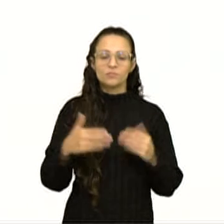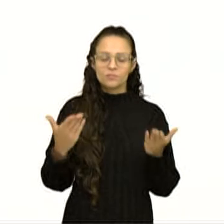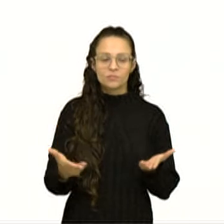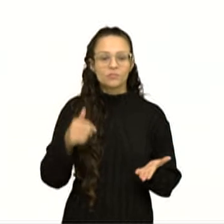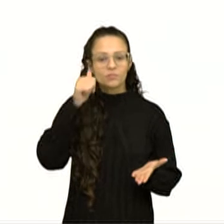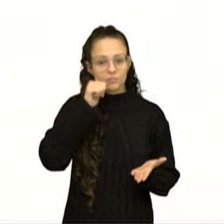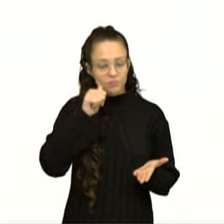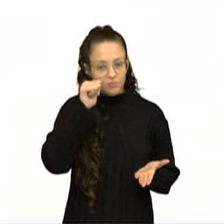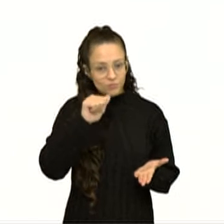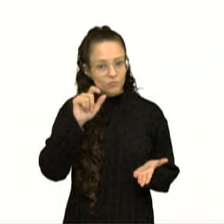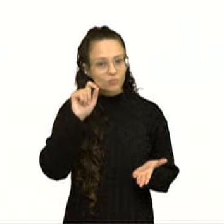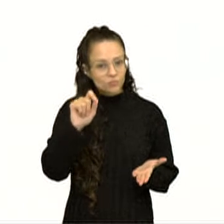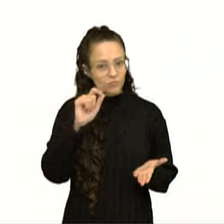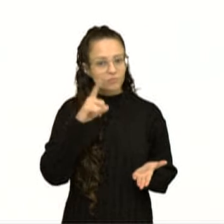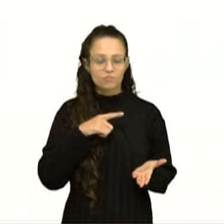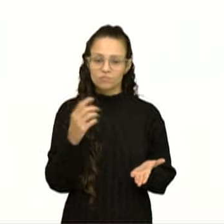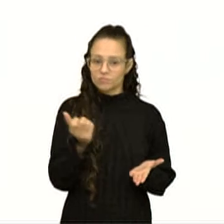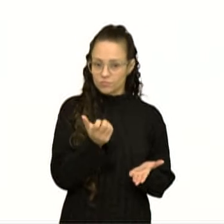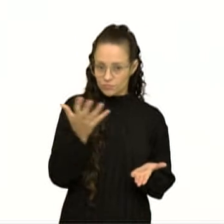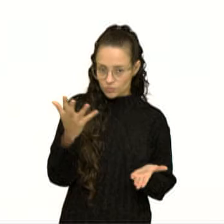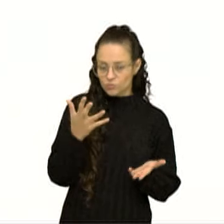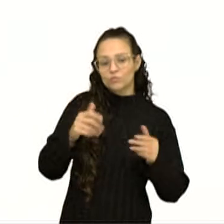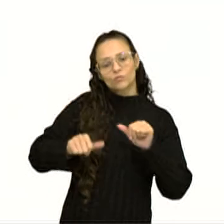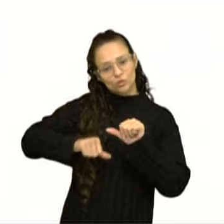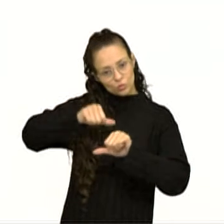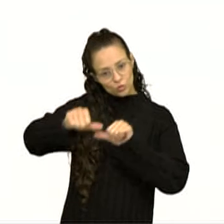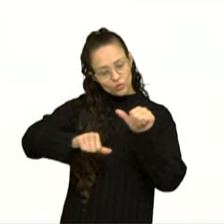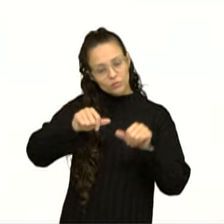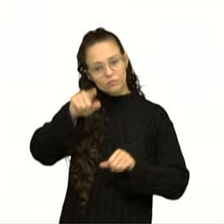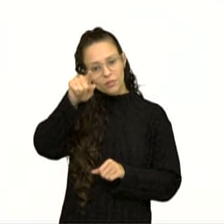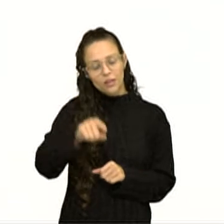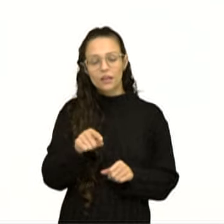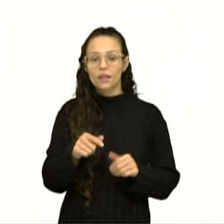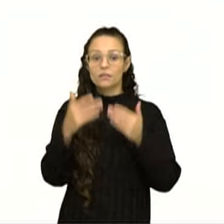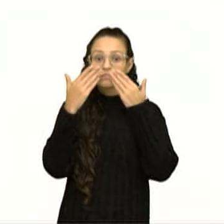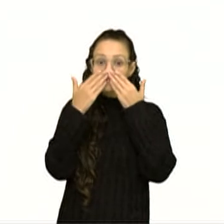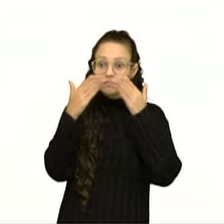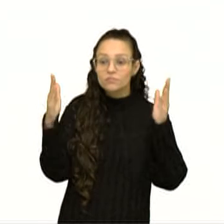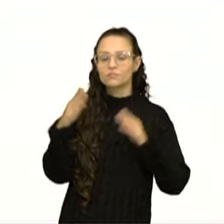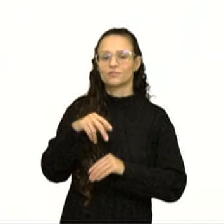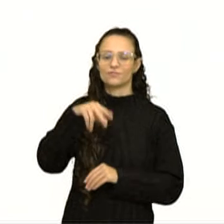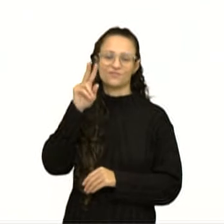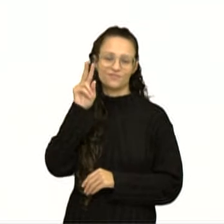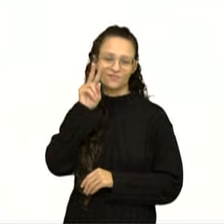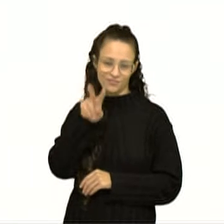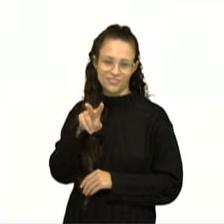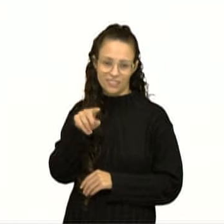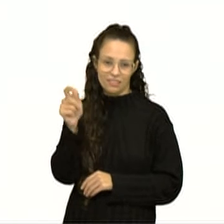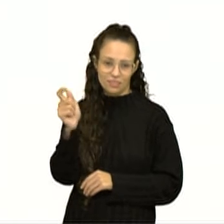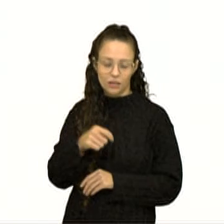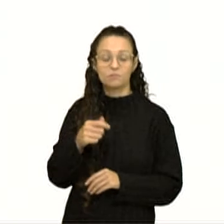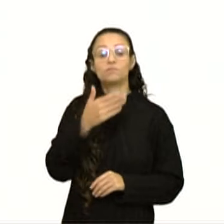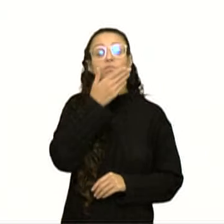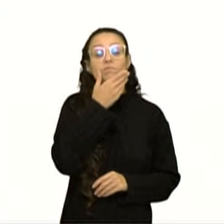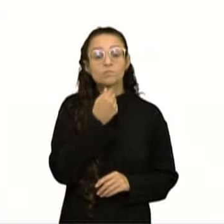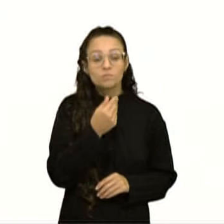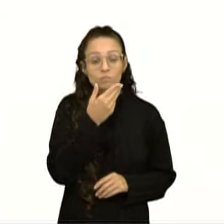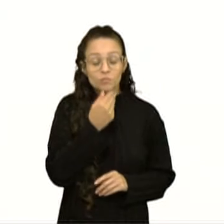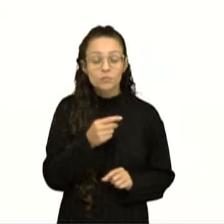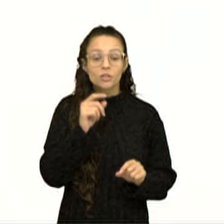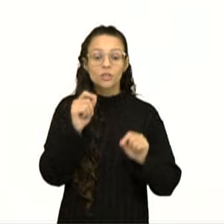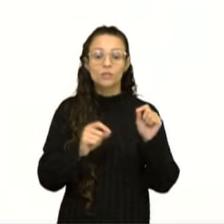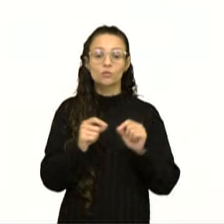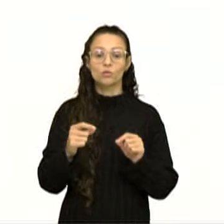nas mulheres, né, tem algumas mudanças que são vistas mais facilmente. Os meninos vão